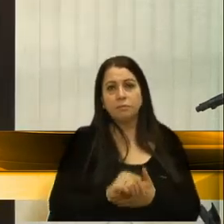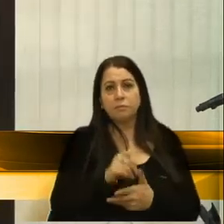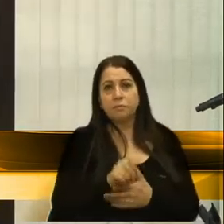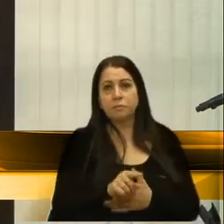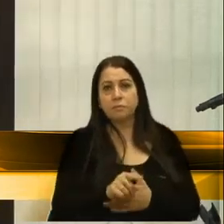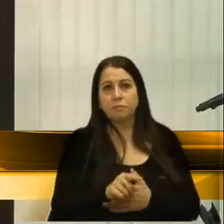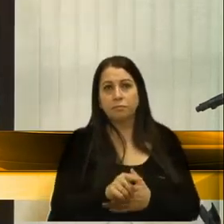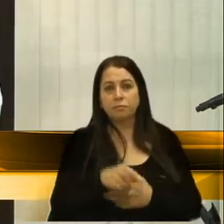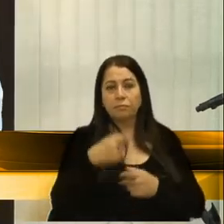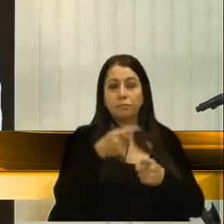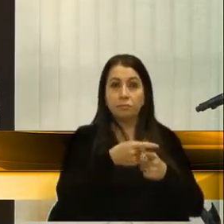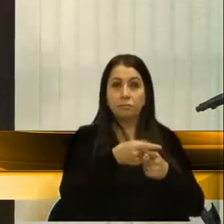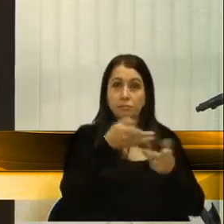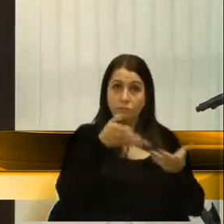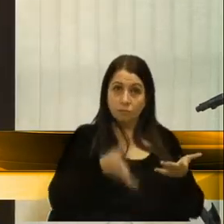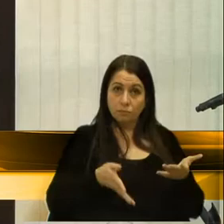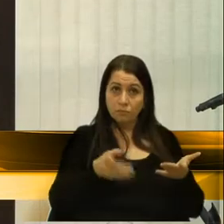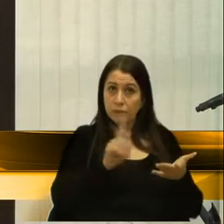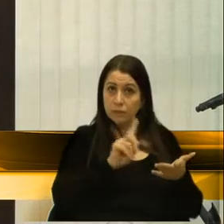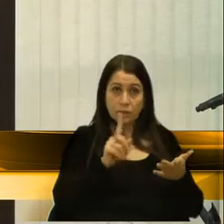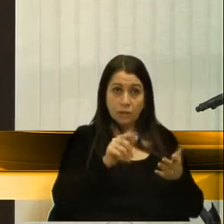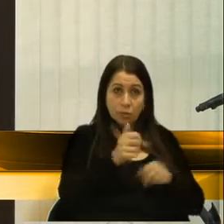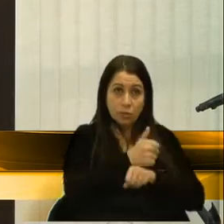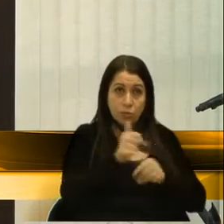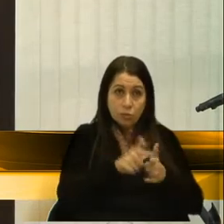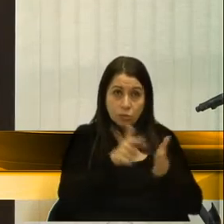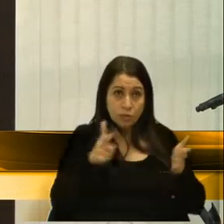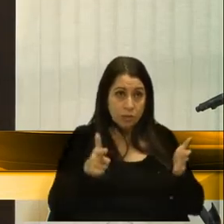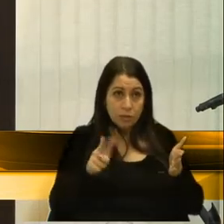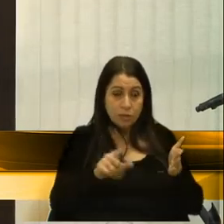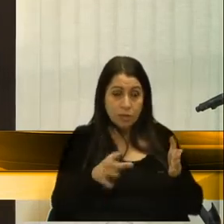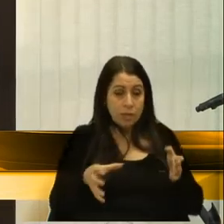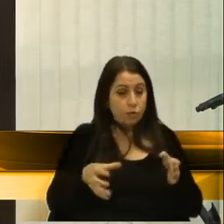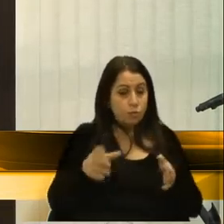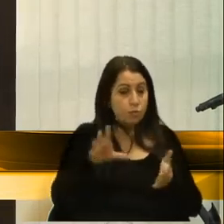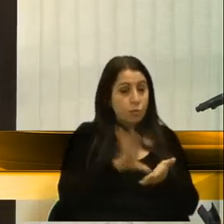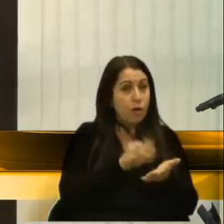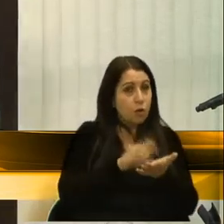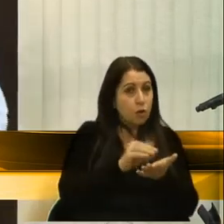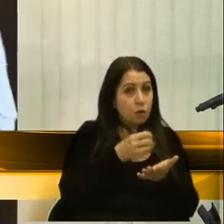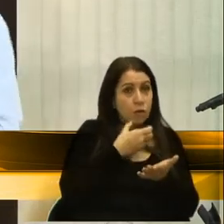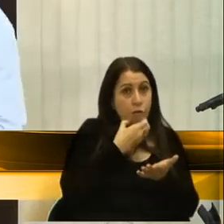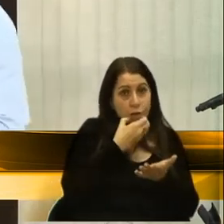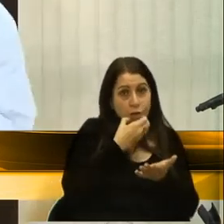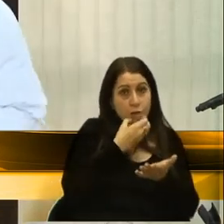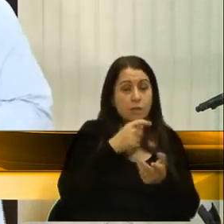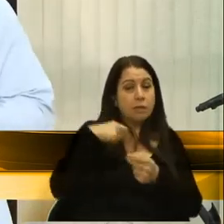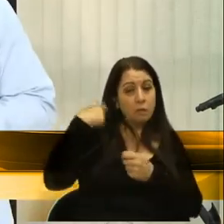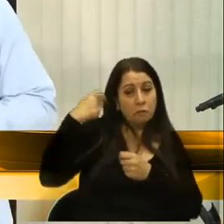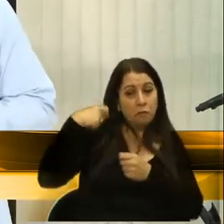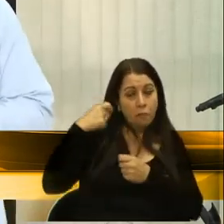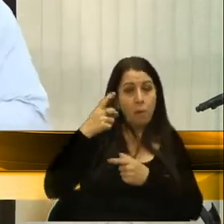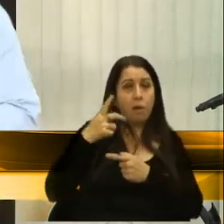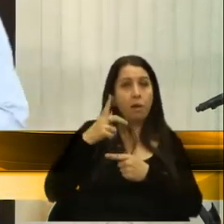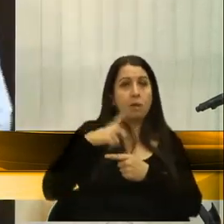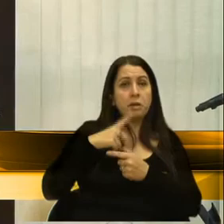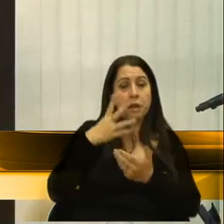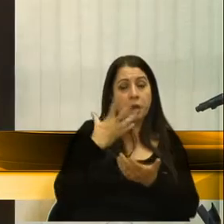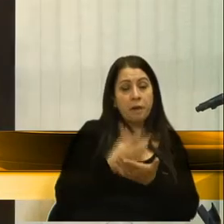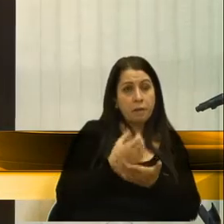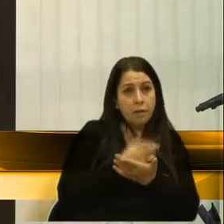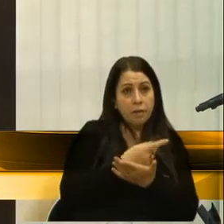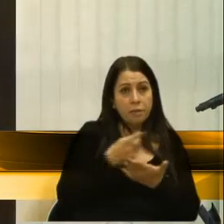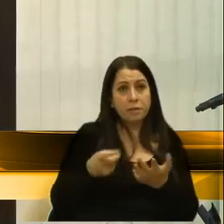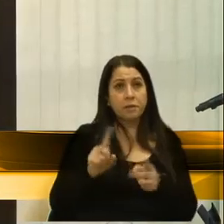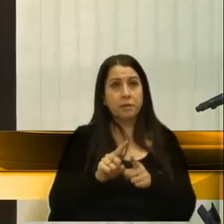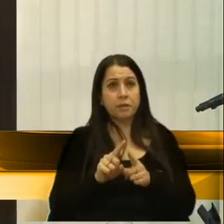que eu trabalhava. Hoje, nenhum jornalista sai com um gravador como esse. Ele tem que filmar, ele tem que gravar no celular,